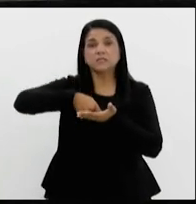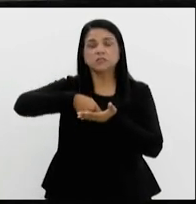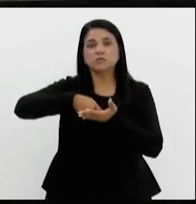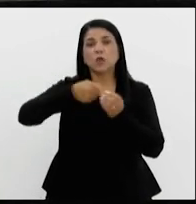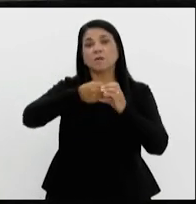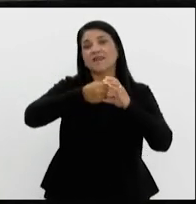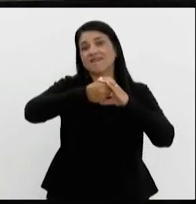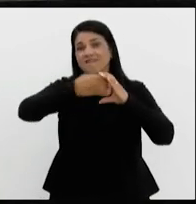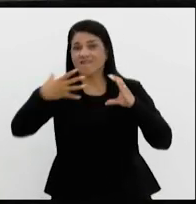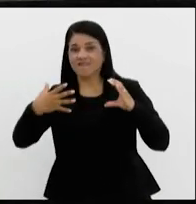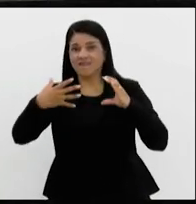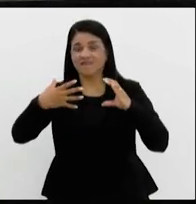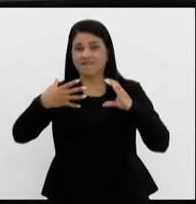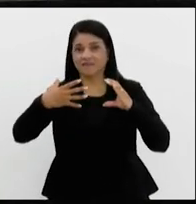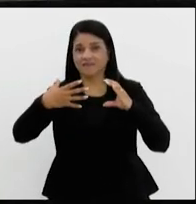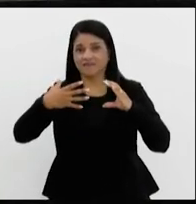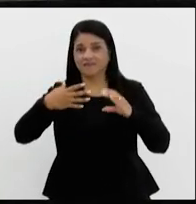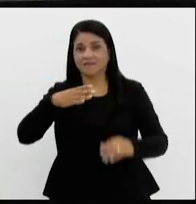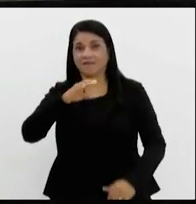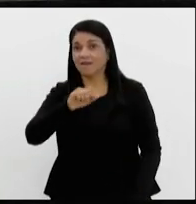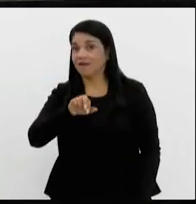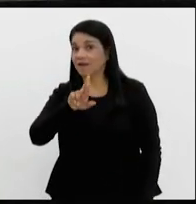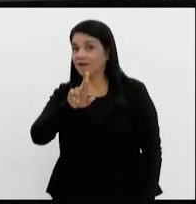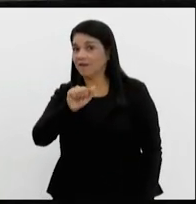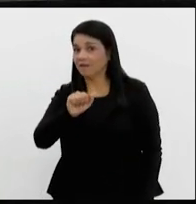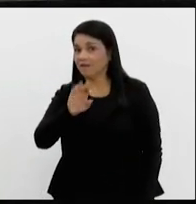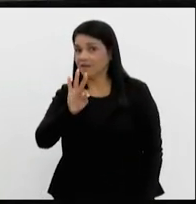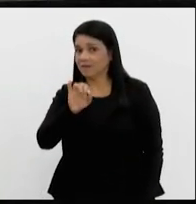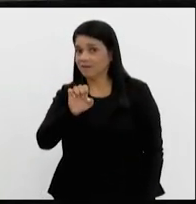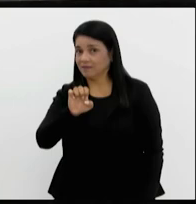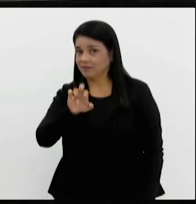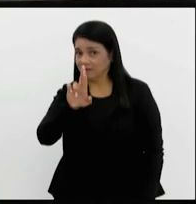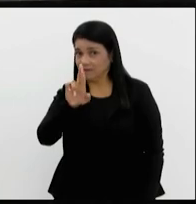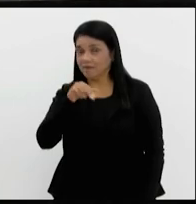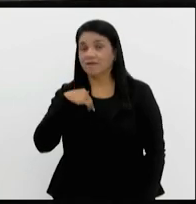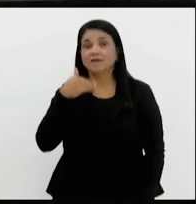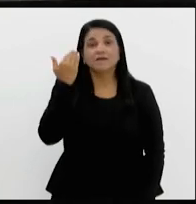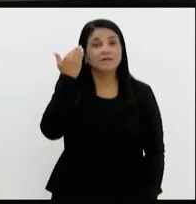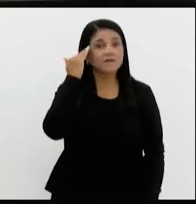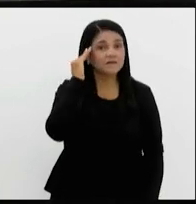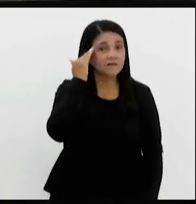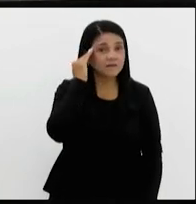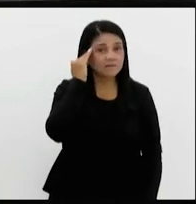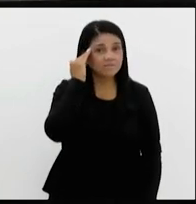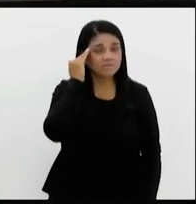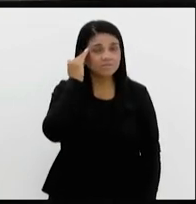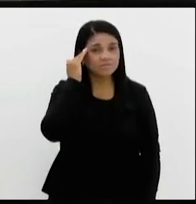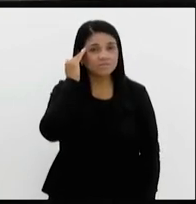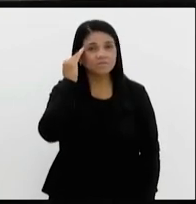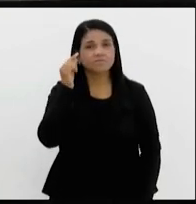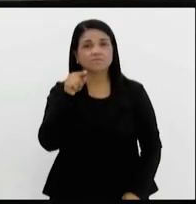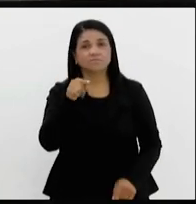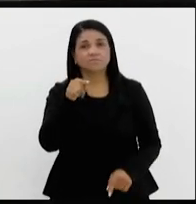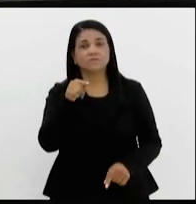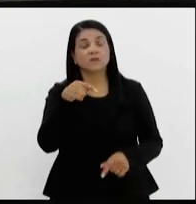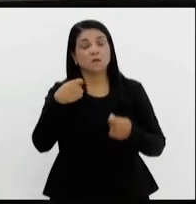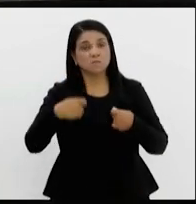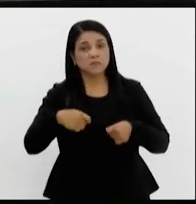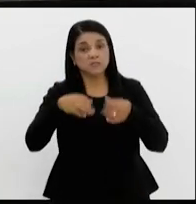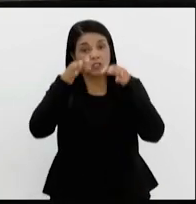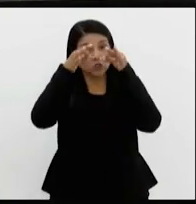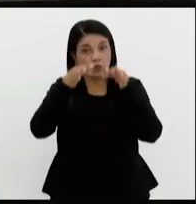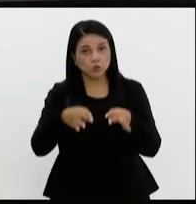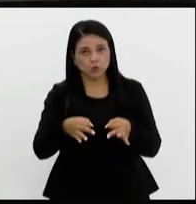caráter. Mas entendam, por isso, apenas que sejais inclementes com os